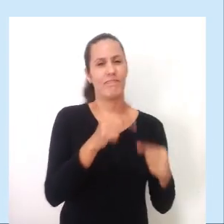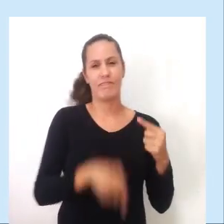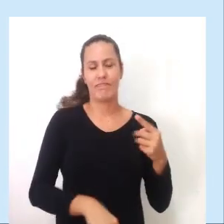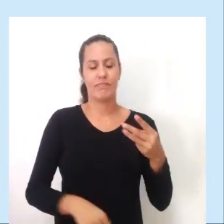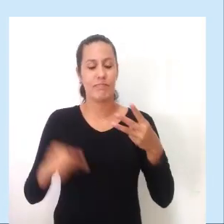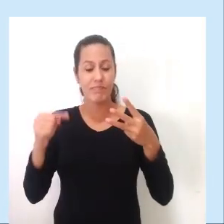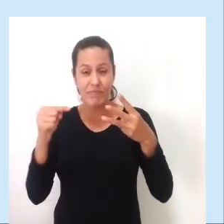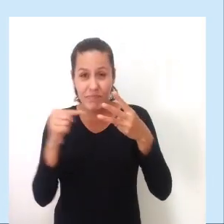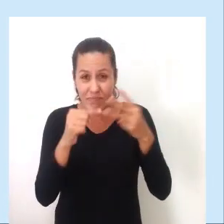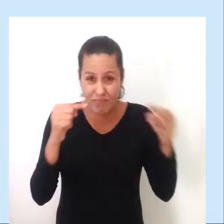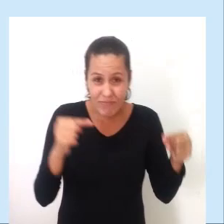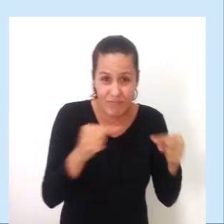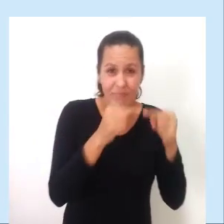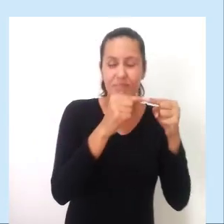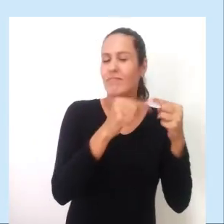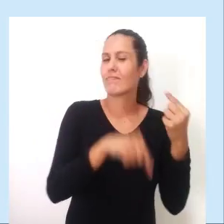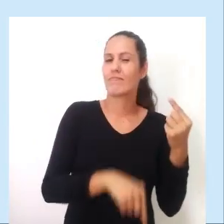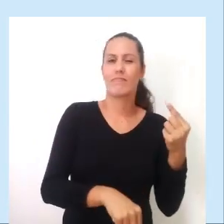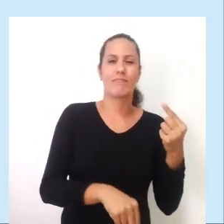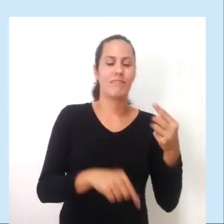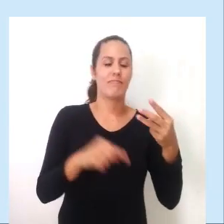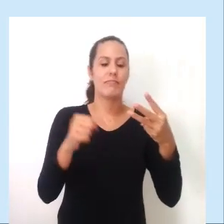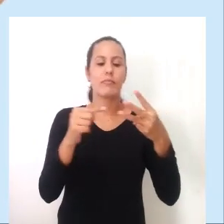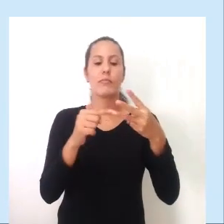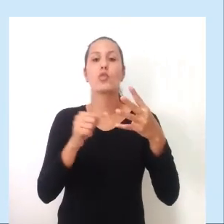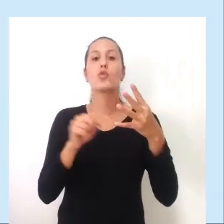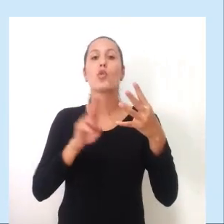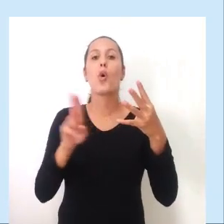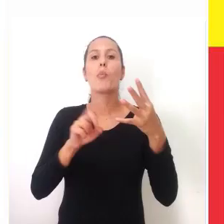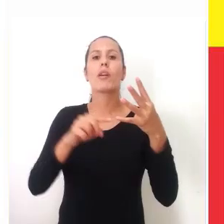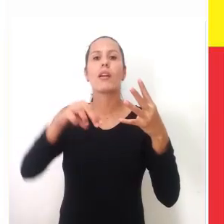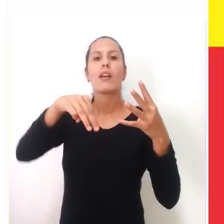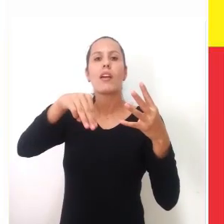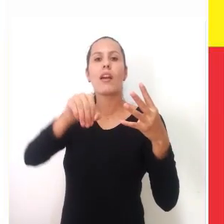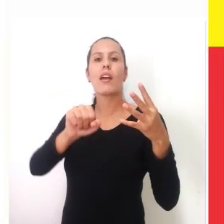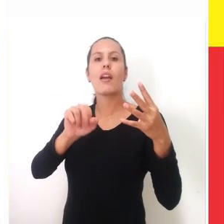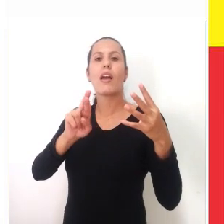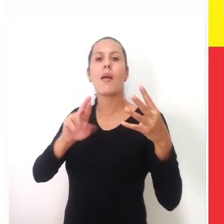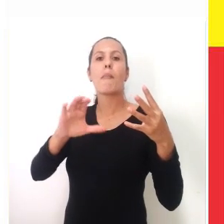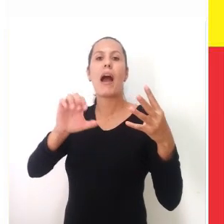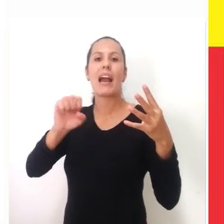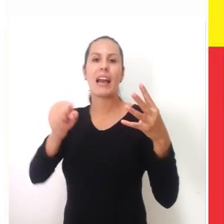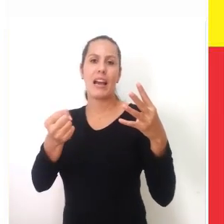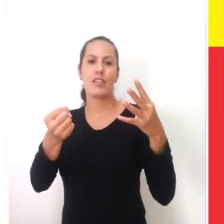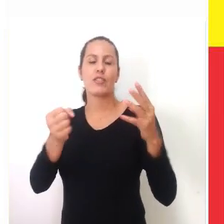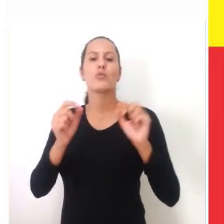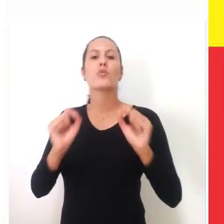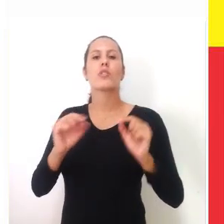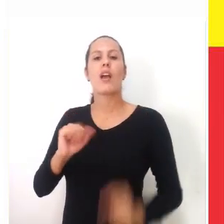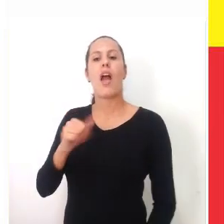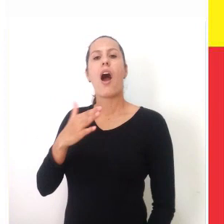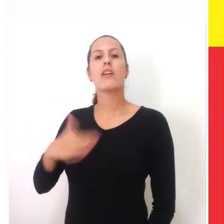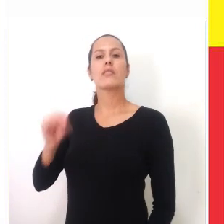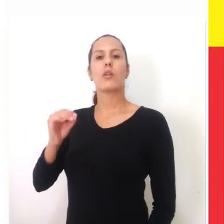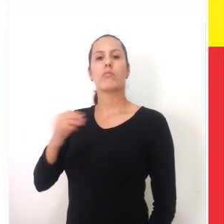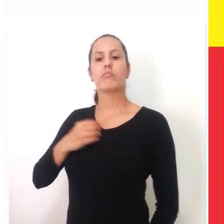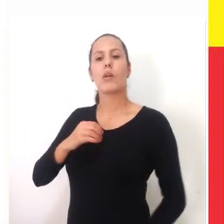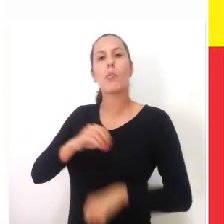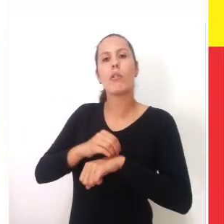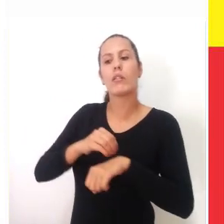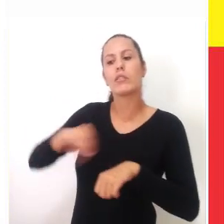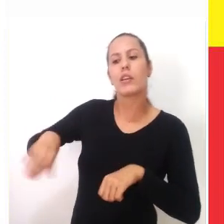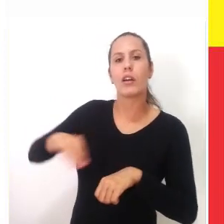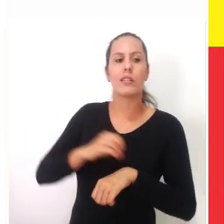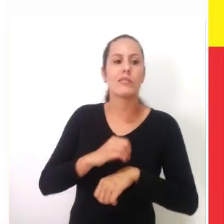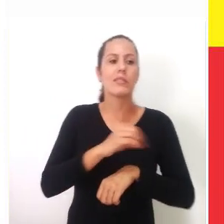de moldagem, eu vou chamar agora de marcas. O que são marcas? São ações de